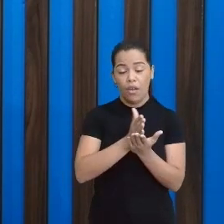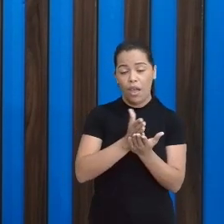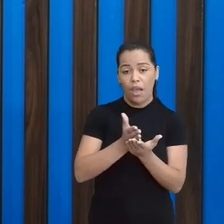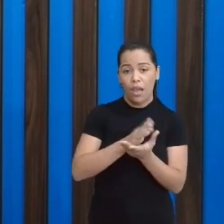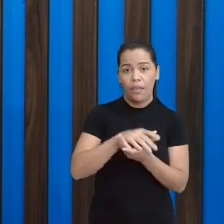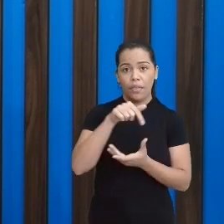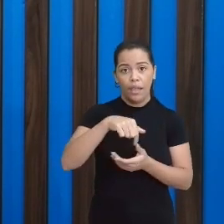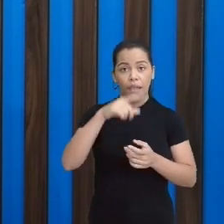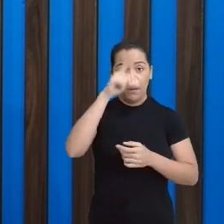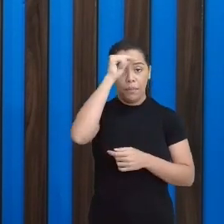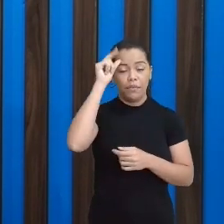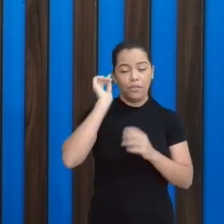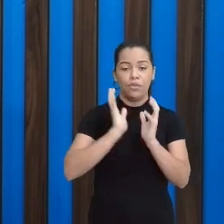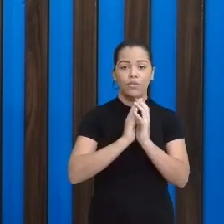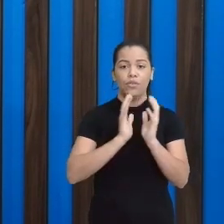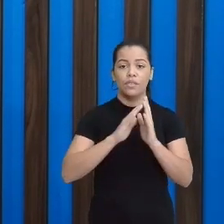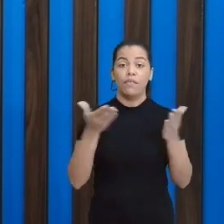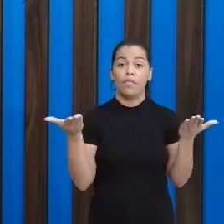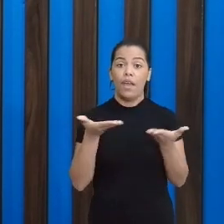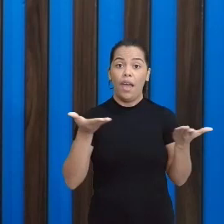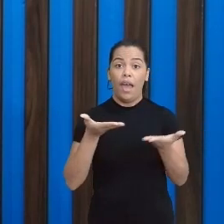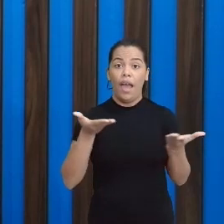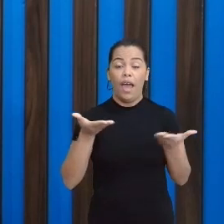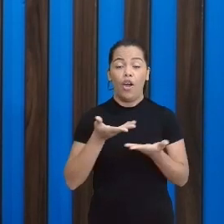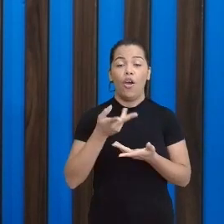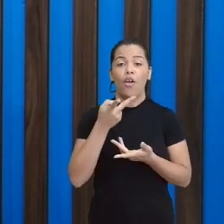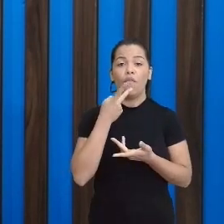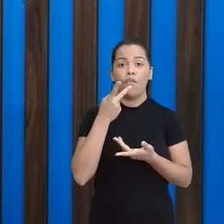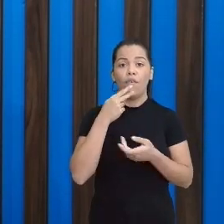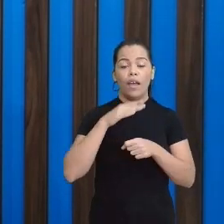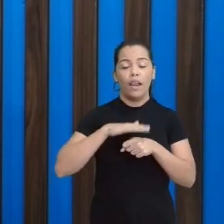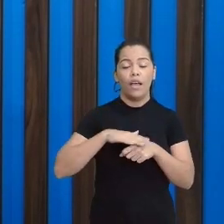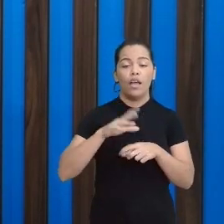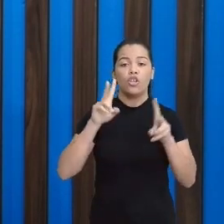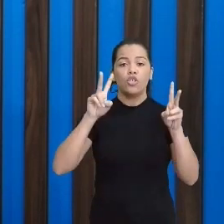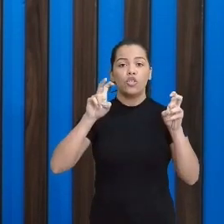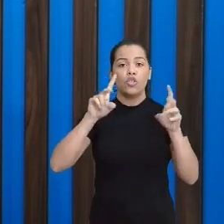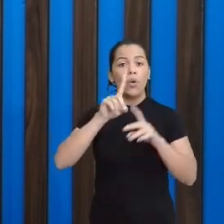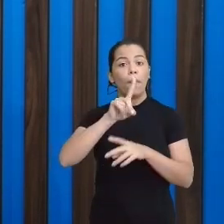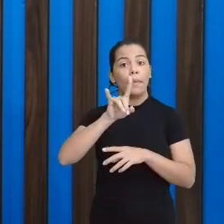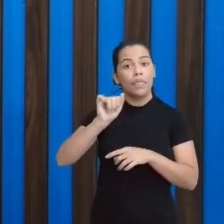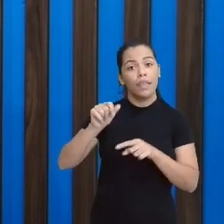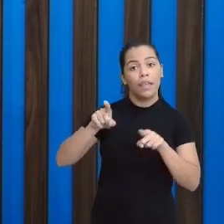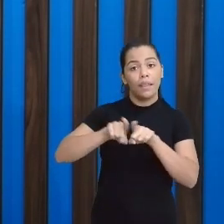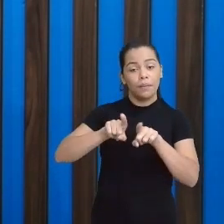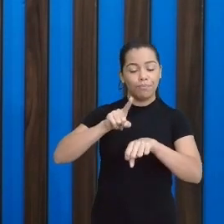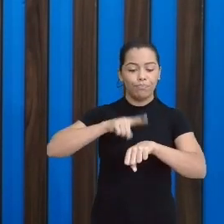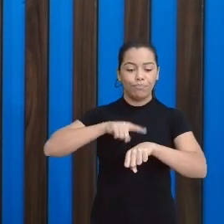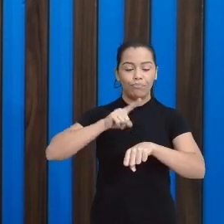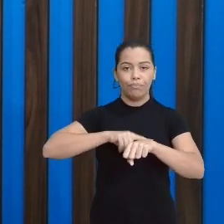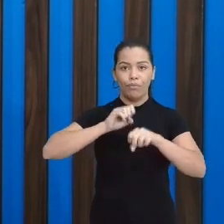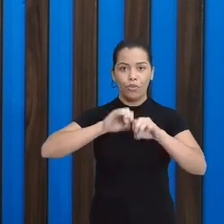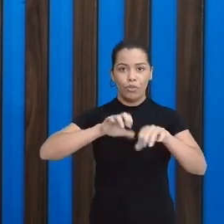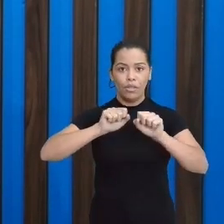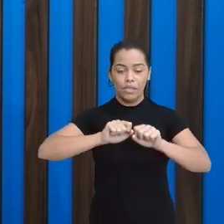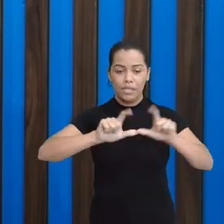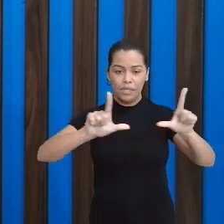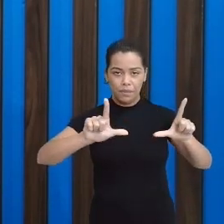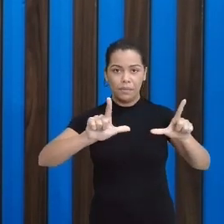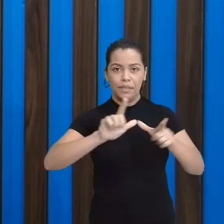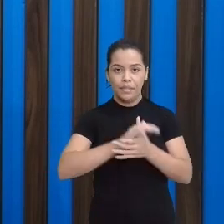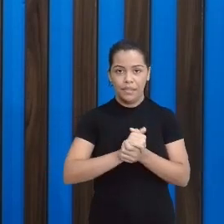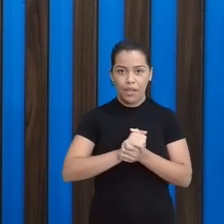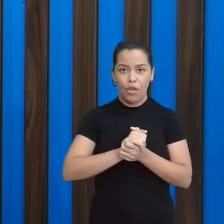Mas desta vez eu venho conversar com vocês sobre os dias e horários de exibição das aulas dos anos finais do ensino fundamental.